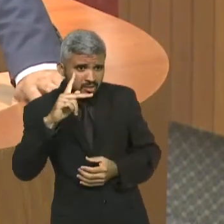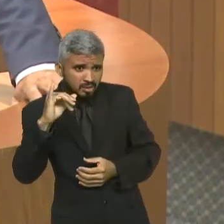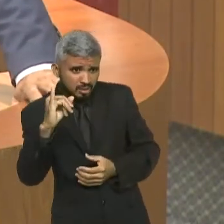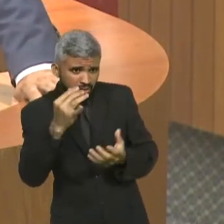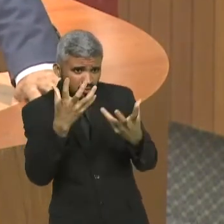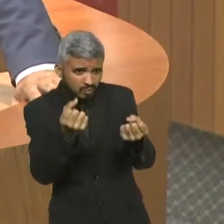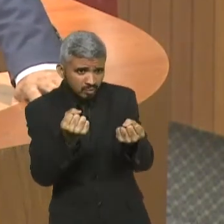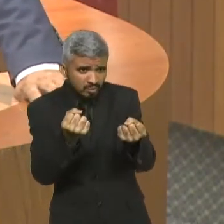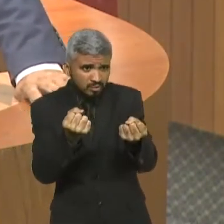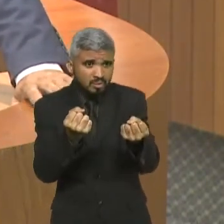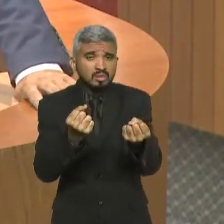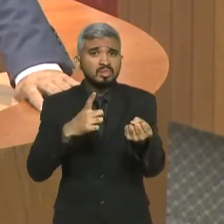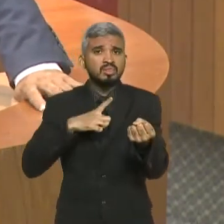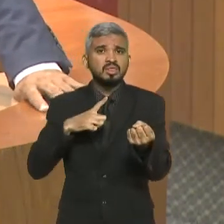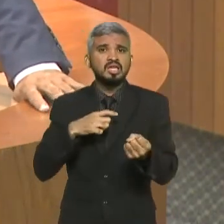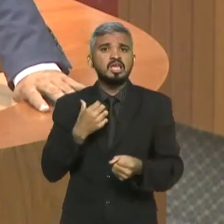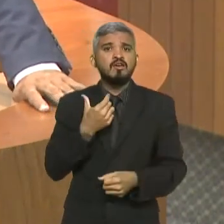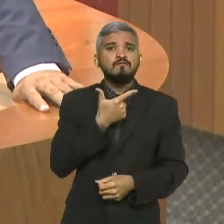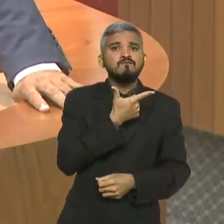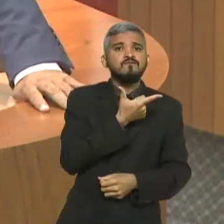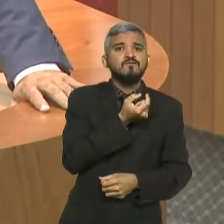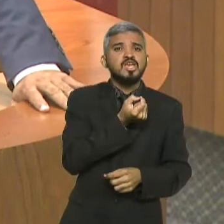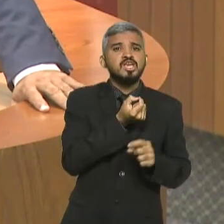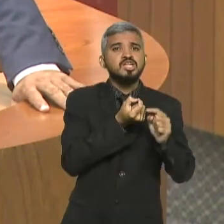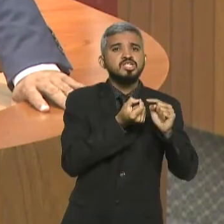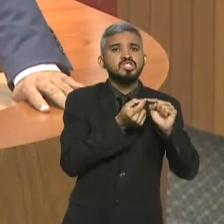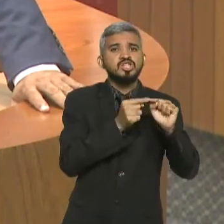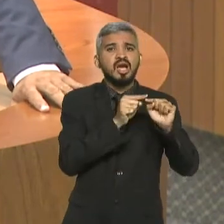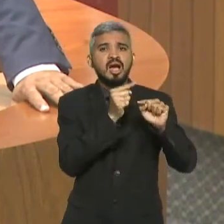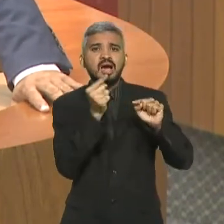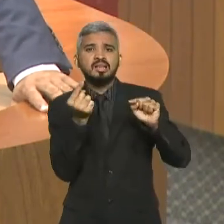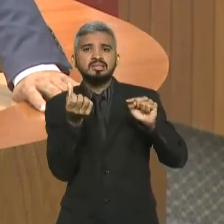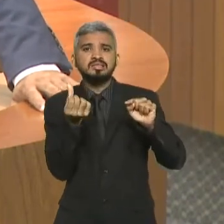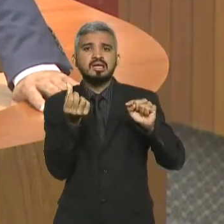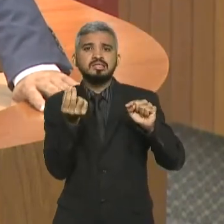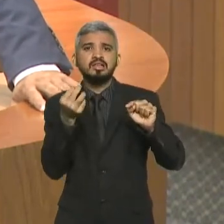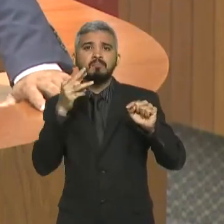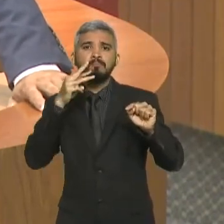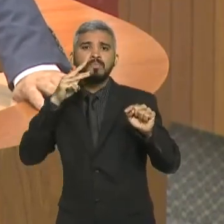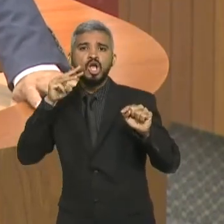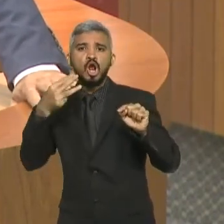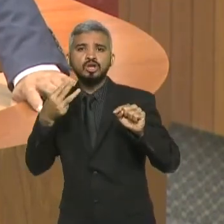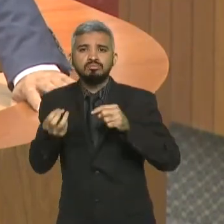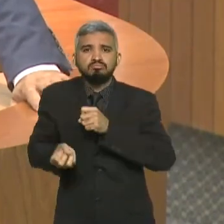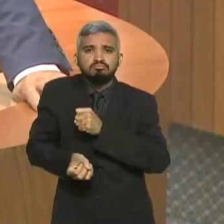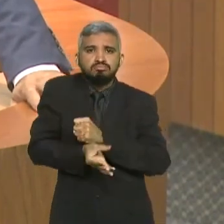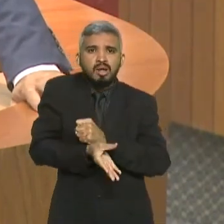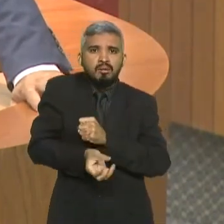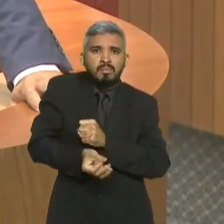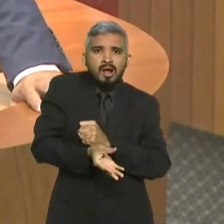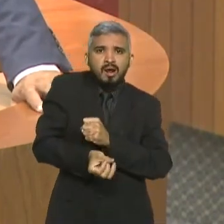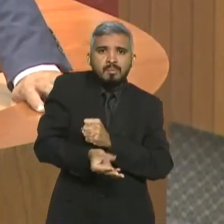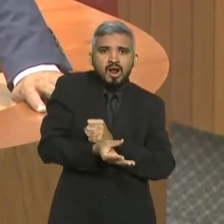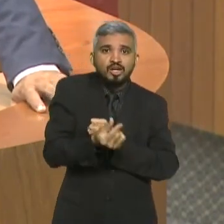vão pagar de 20 a 60 milhões de reais para a campanha de 2022.